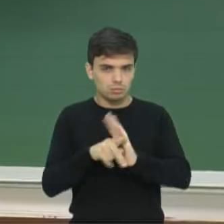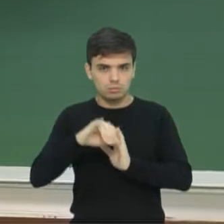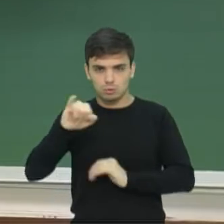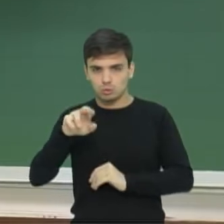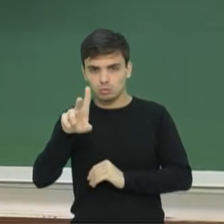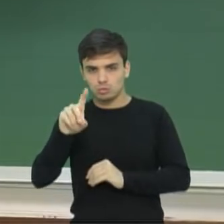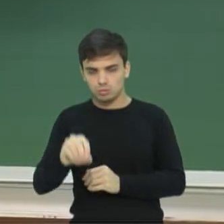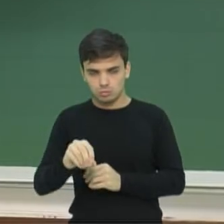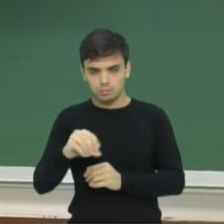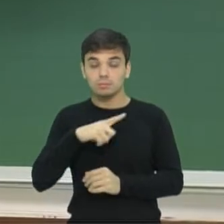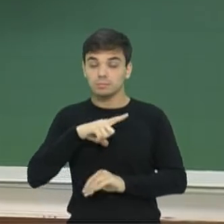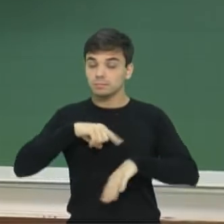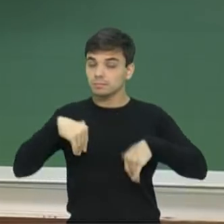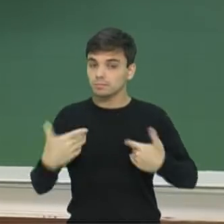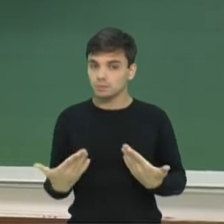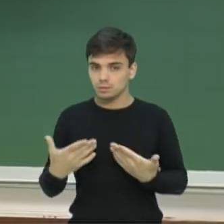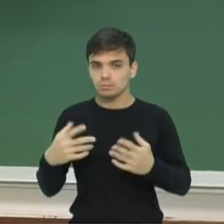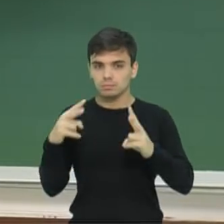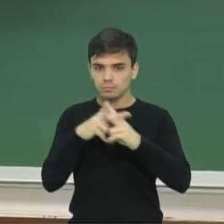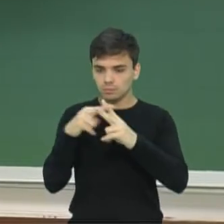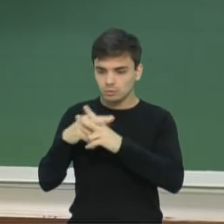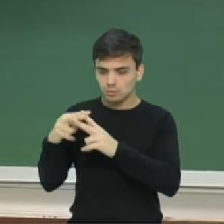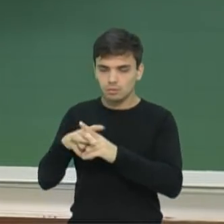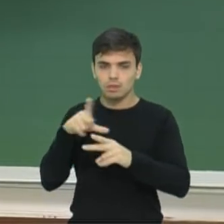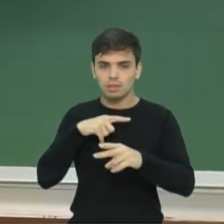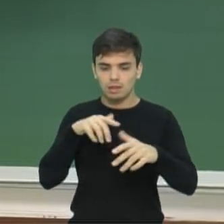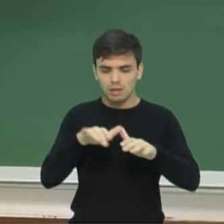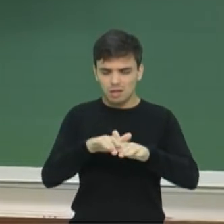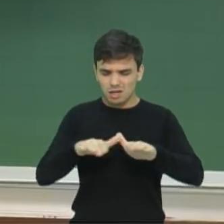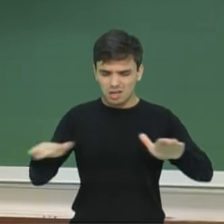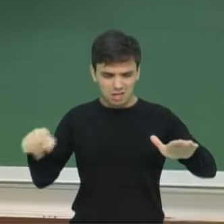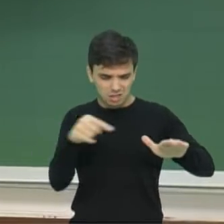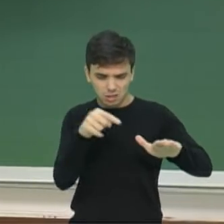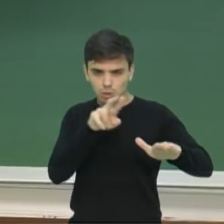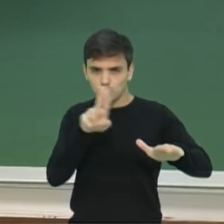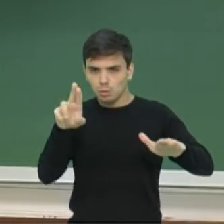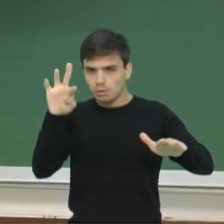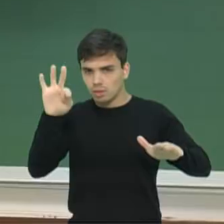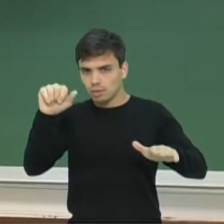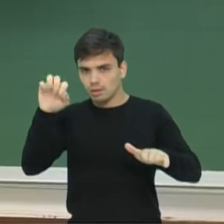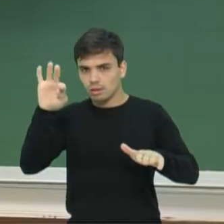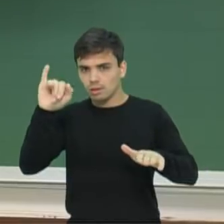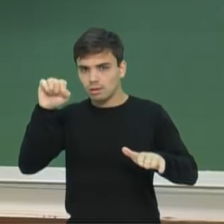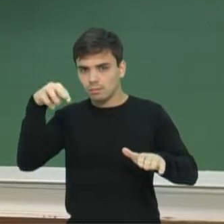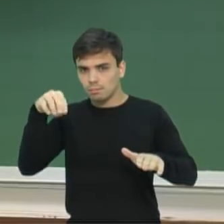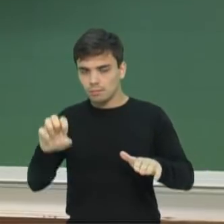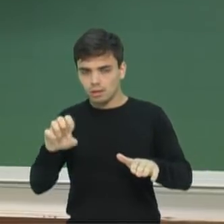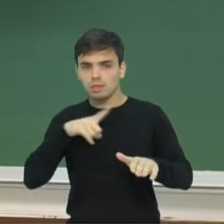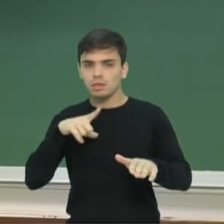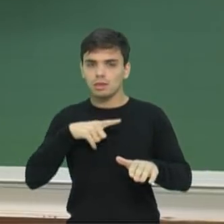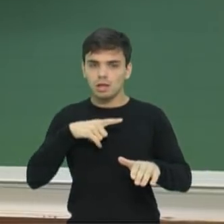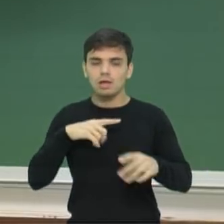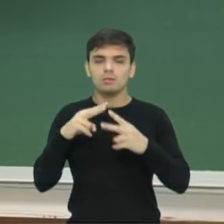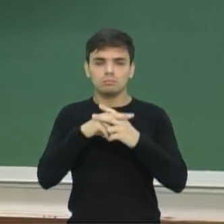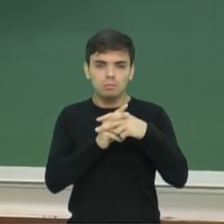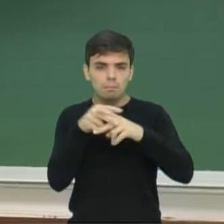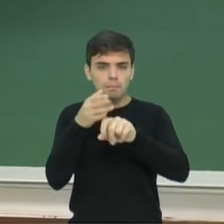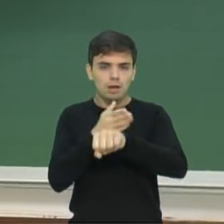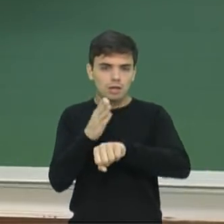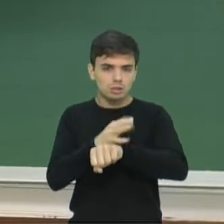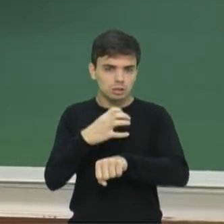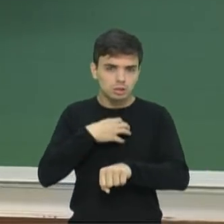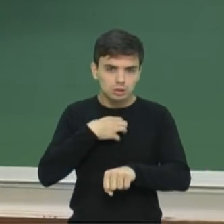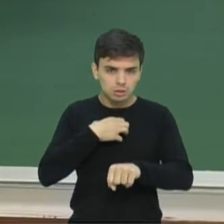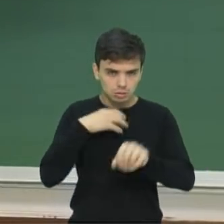lutas acontece em cima de um tatame e nesse tatame a aplicação de golpes e técnicas específicas da modalidade,